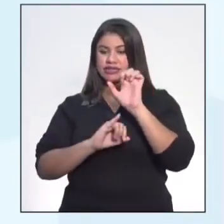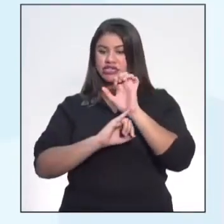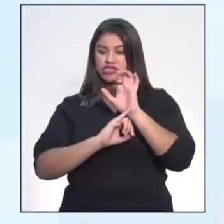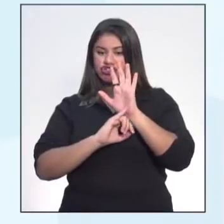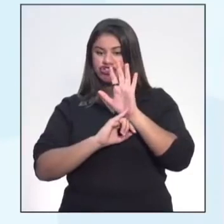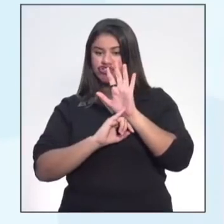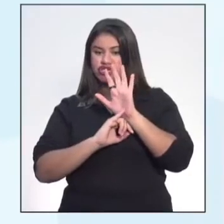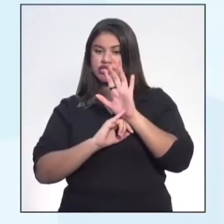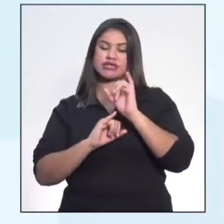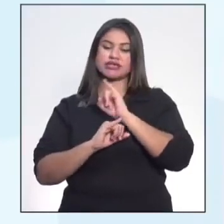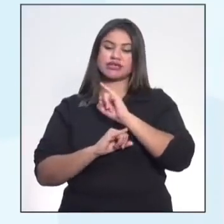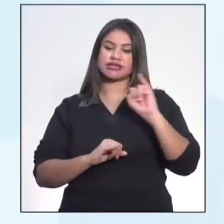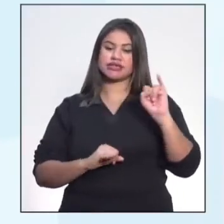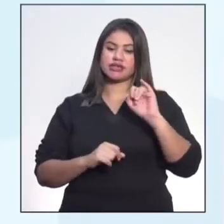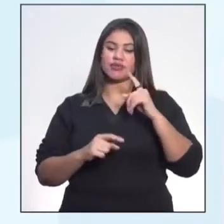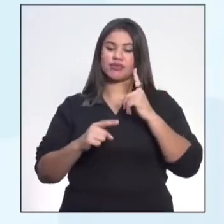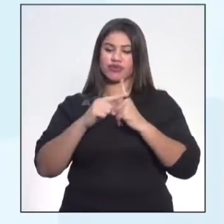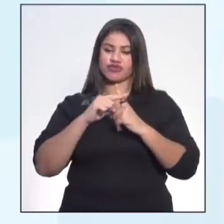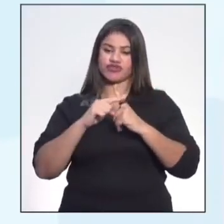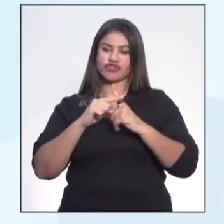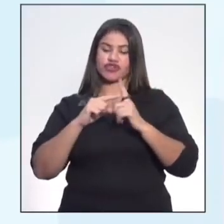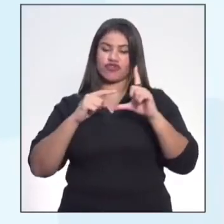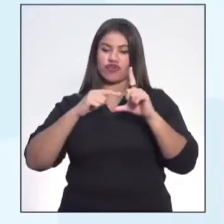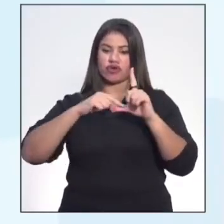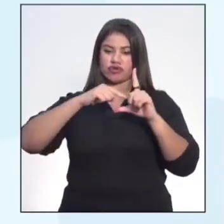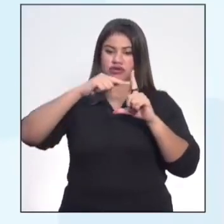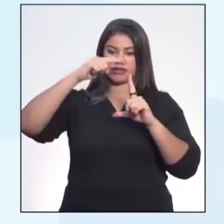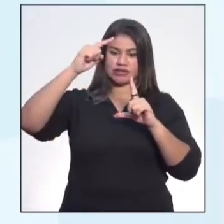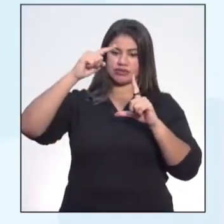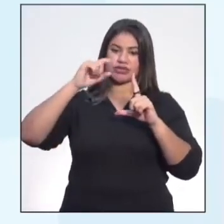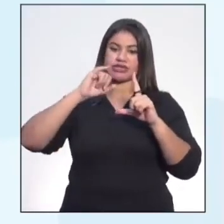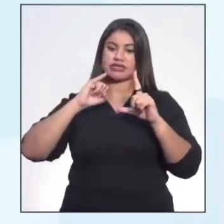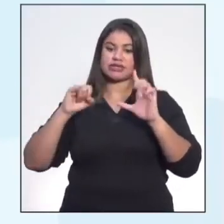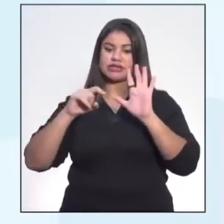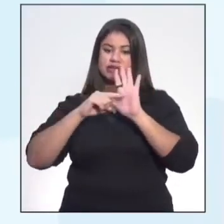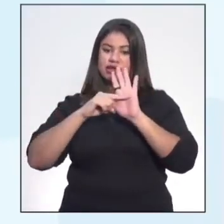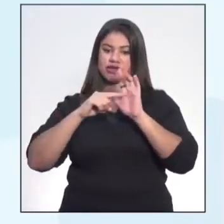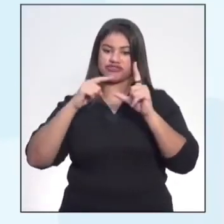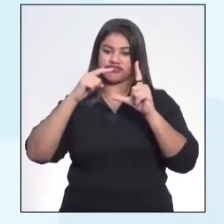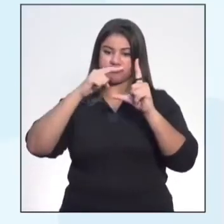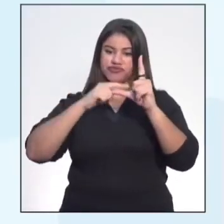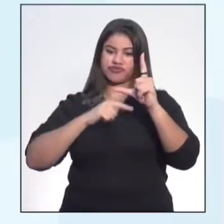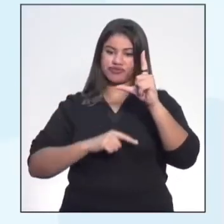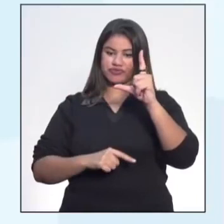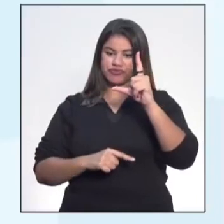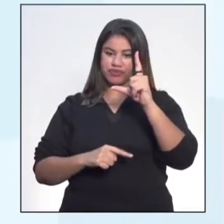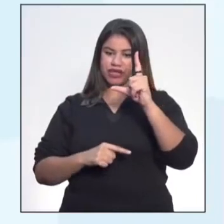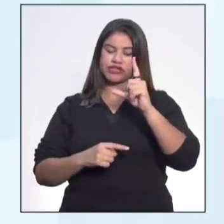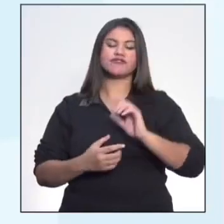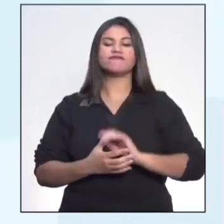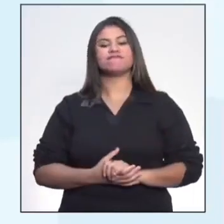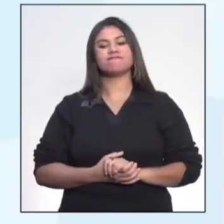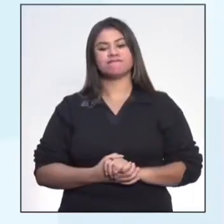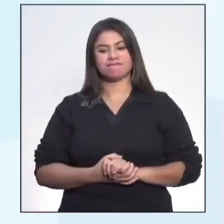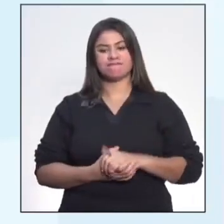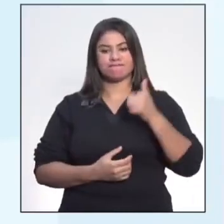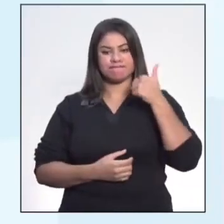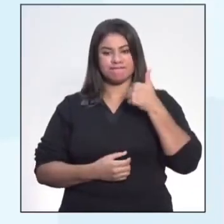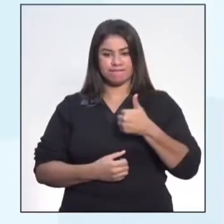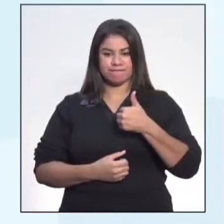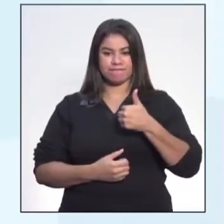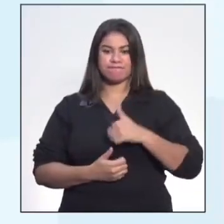Se for um número positivo, vai estar lá para cima da origem. Se for um número negativo, vai estar lá para baixo da origem. Tudo